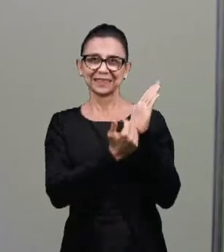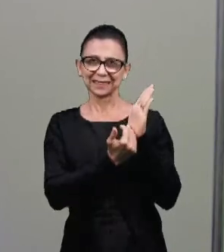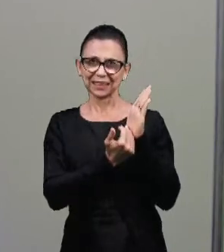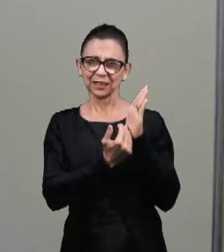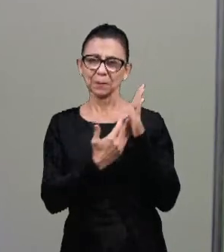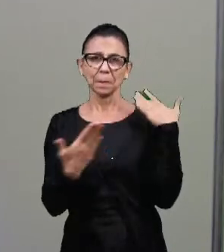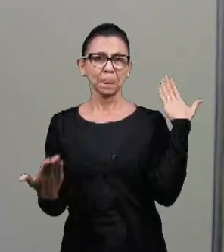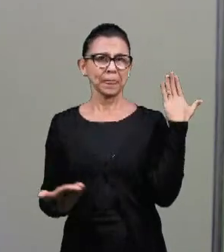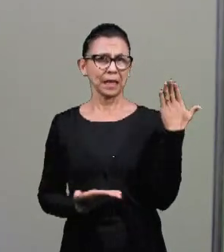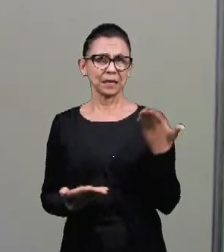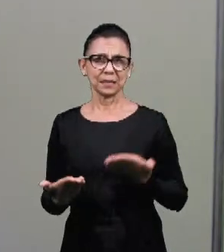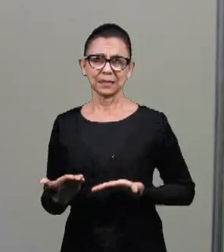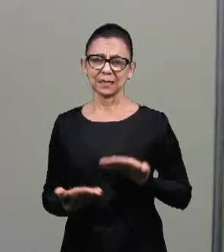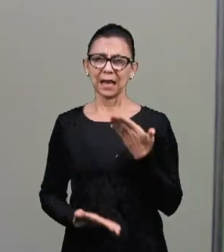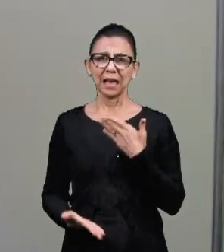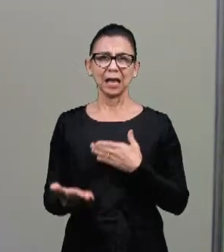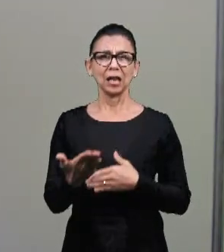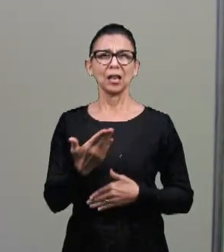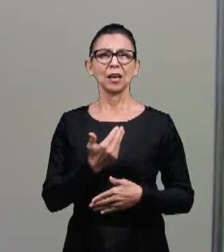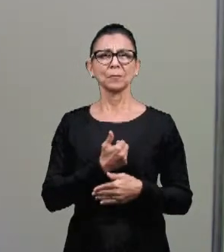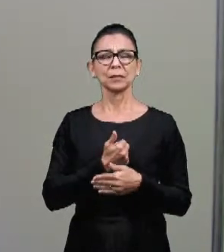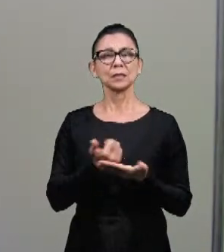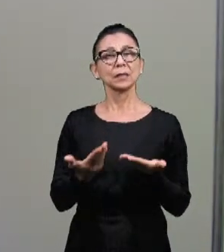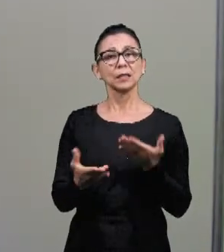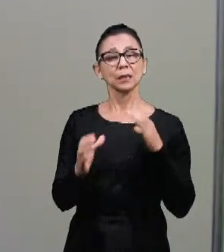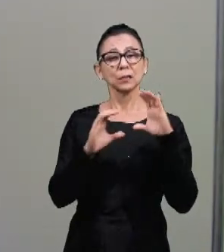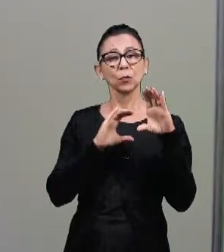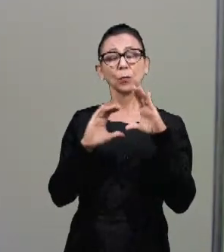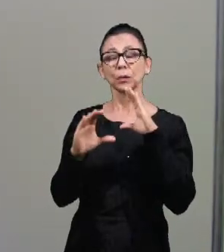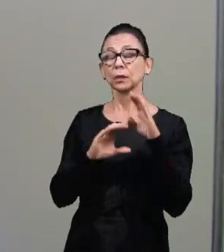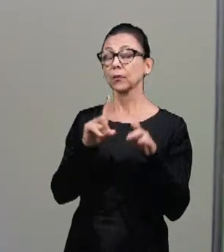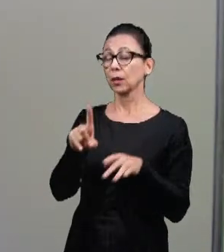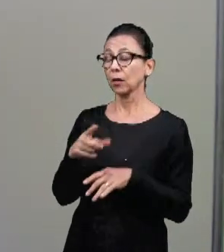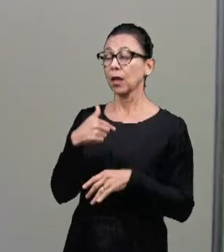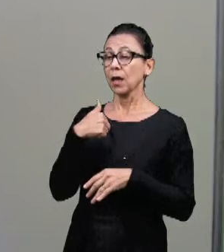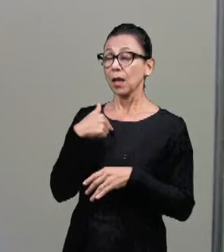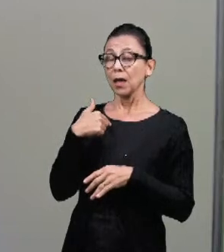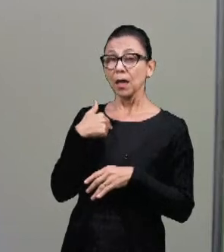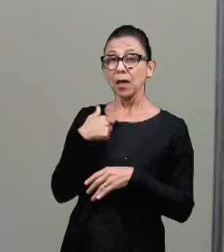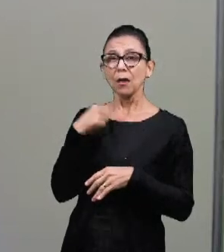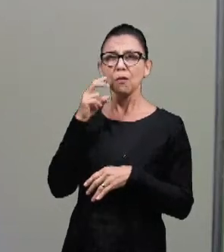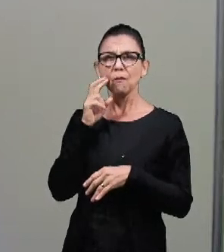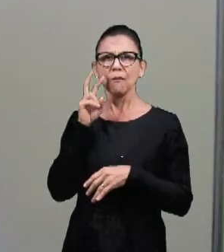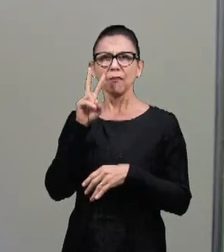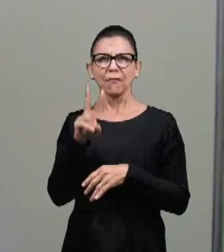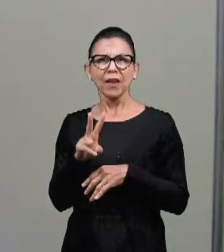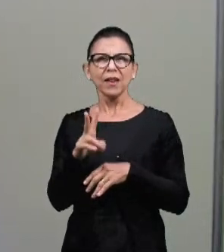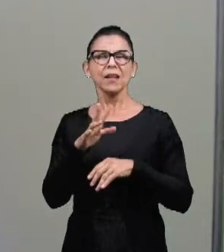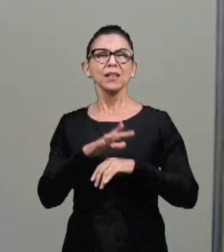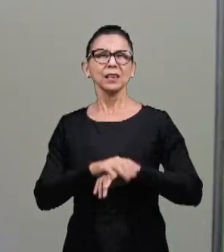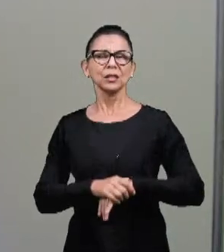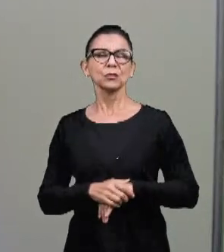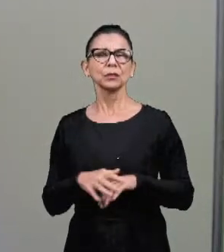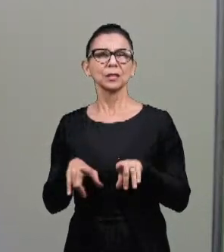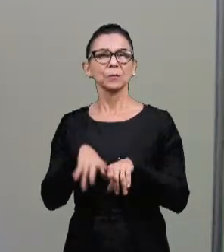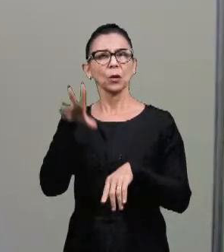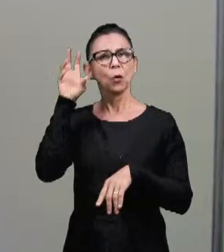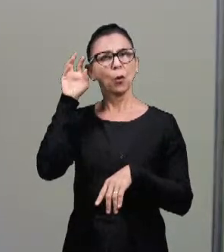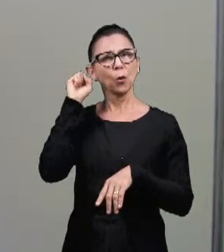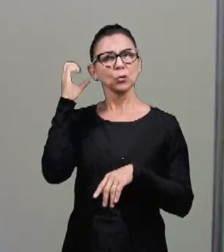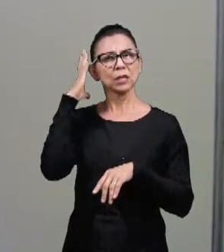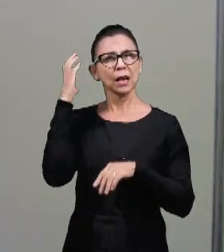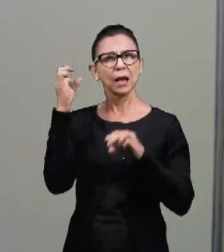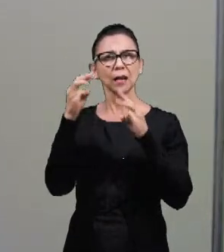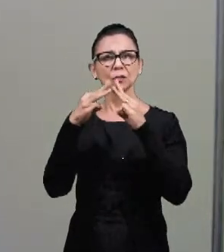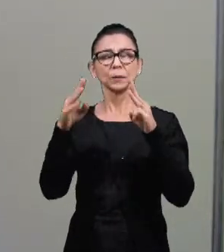sempre entram em contato conosco e falam assim: olha, eu ouço a Rádio Manaim o dia inteiro, desligo só para